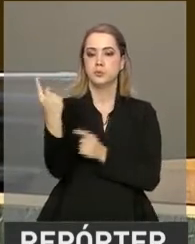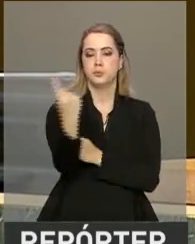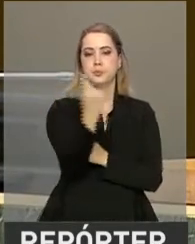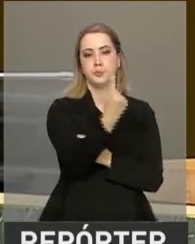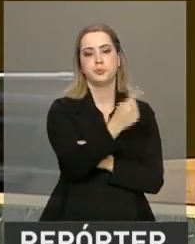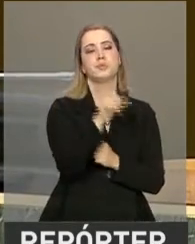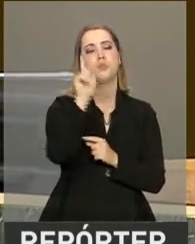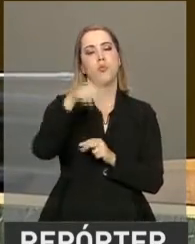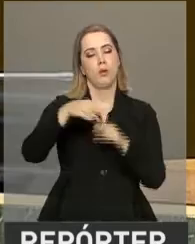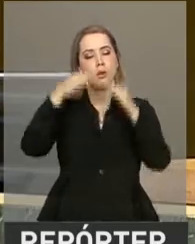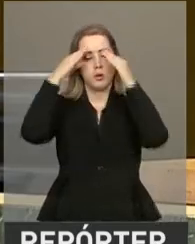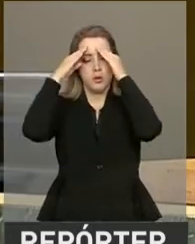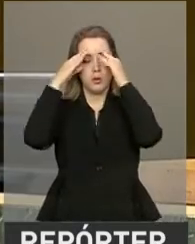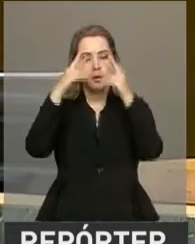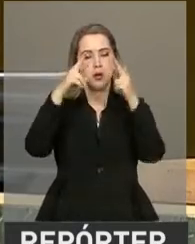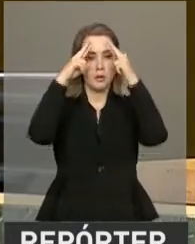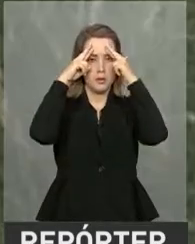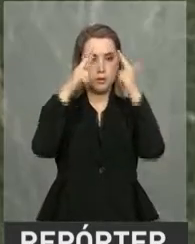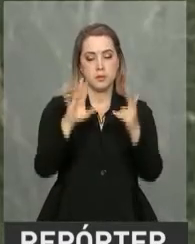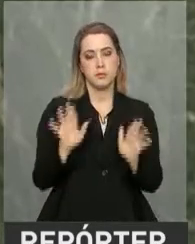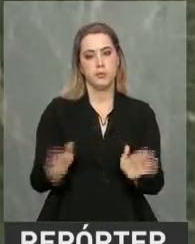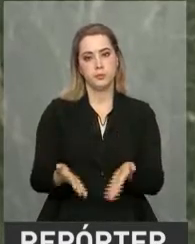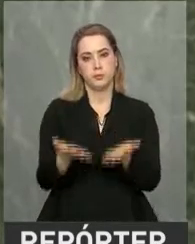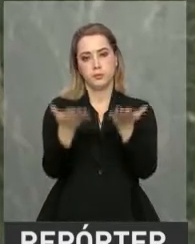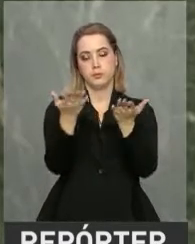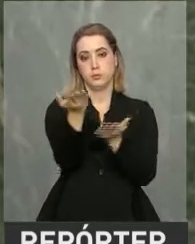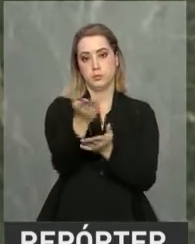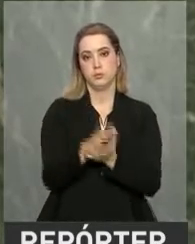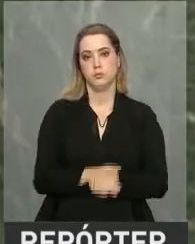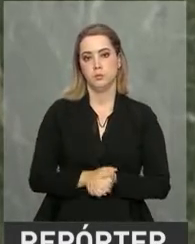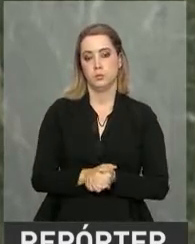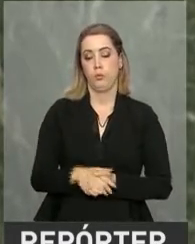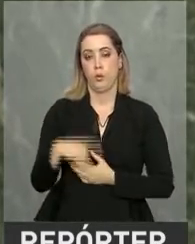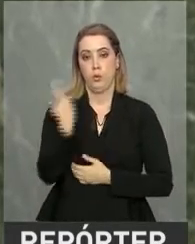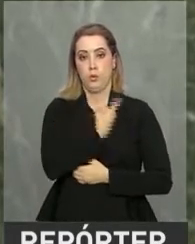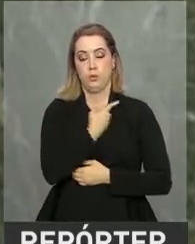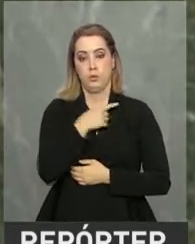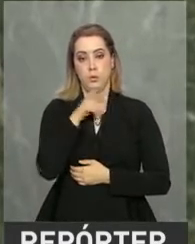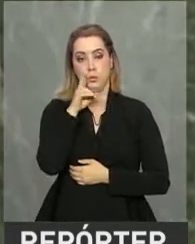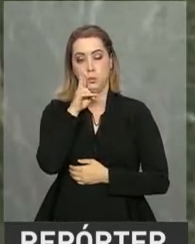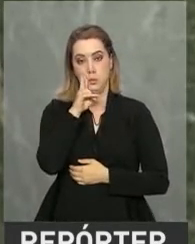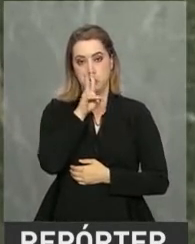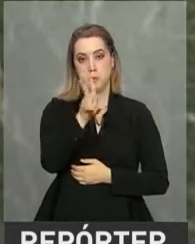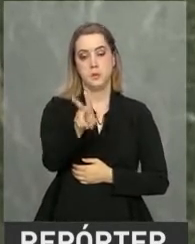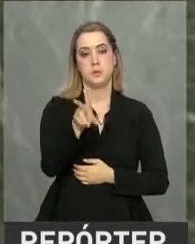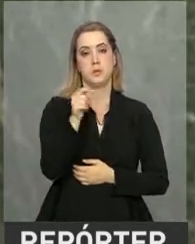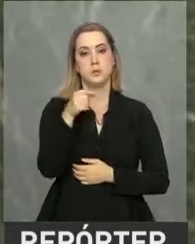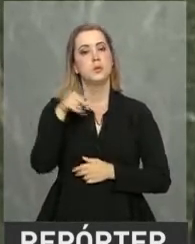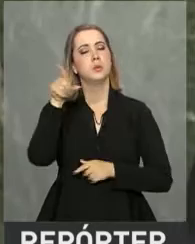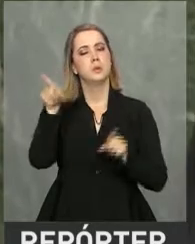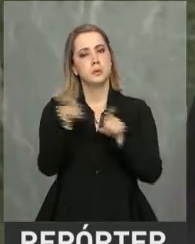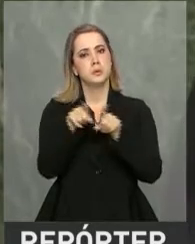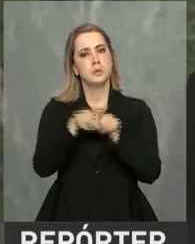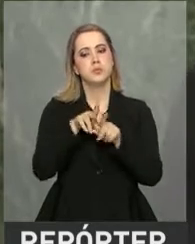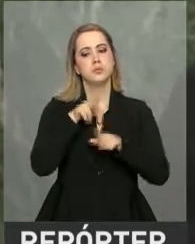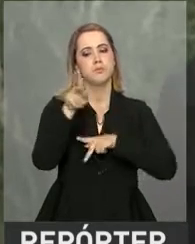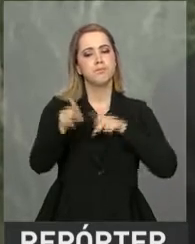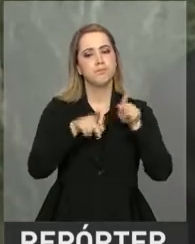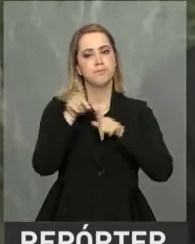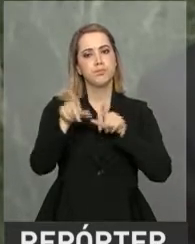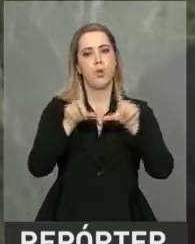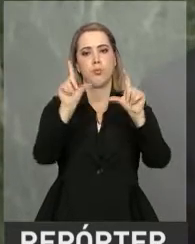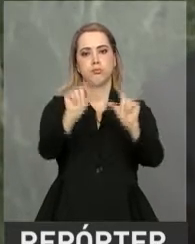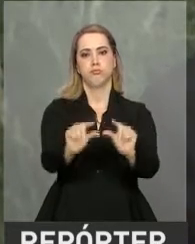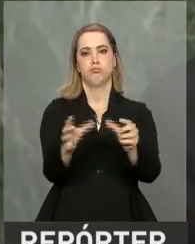são respeitadas e valorizadas. Nosso olhar deve voltar-se também para as minorias e outros